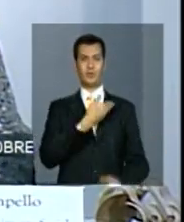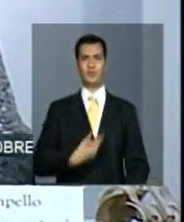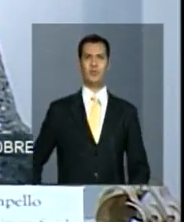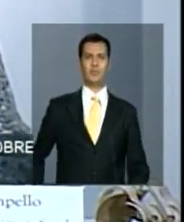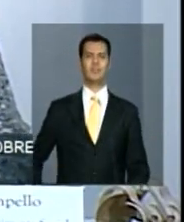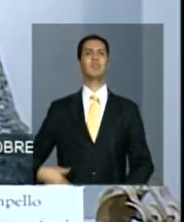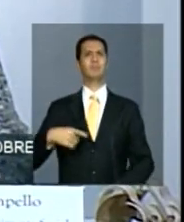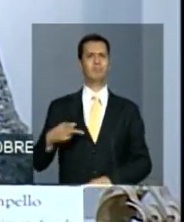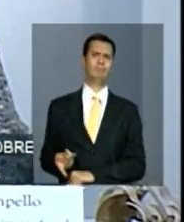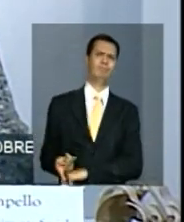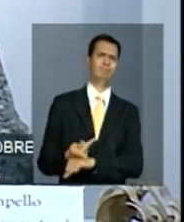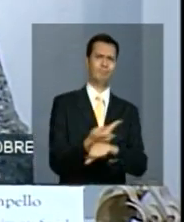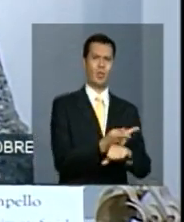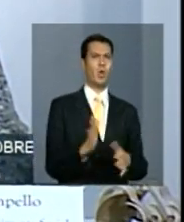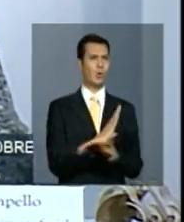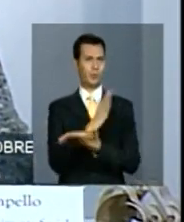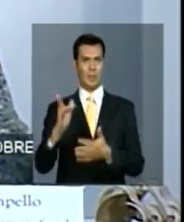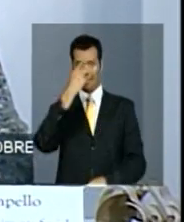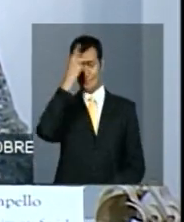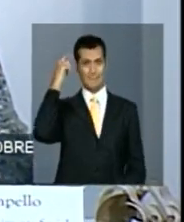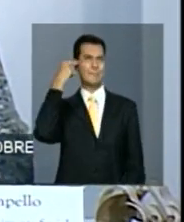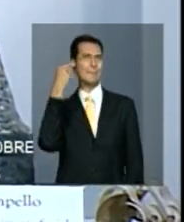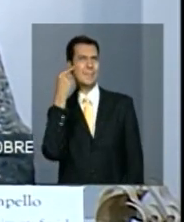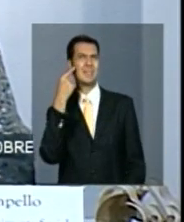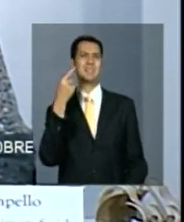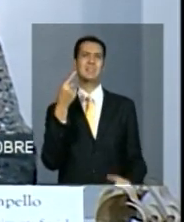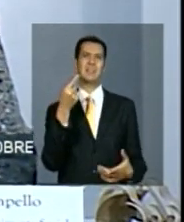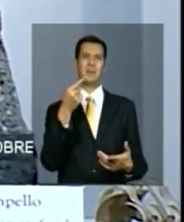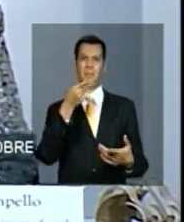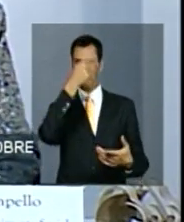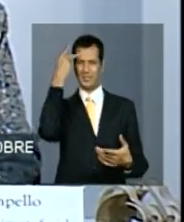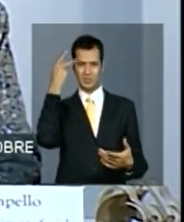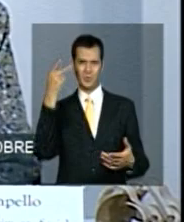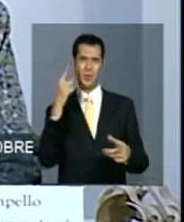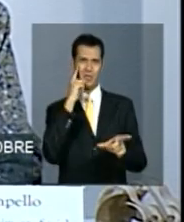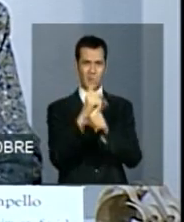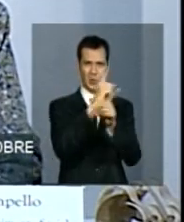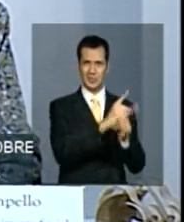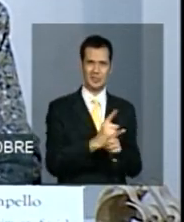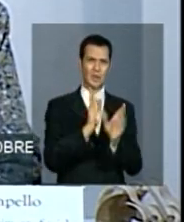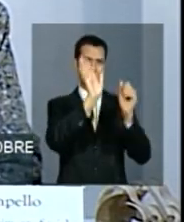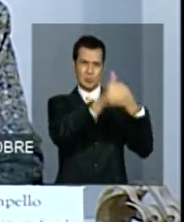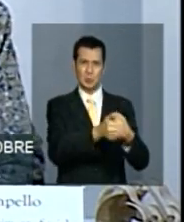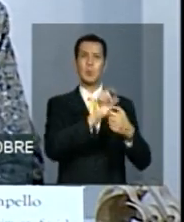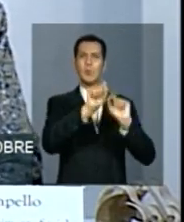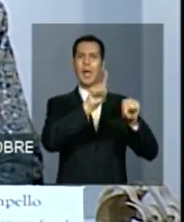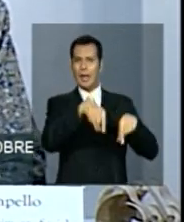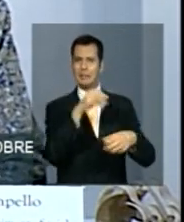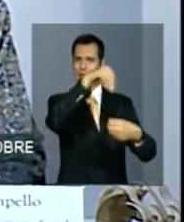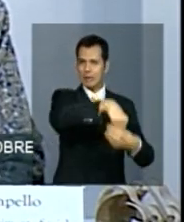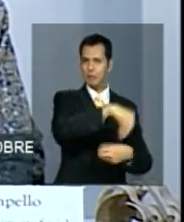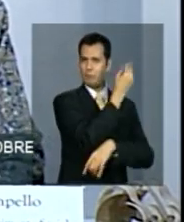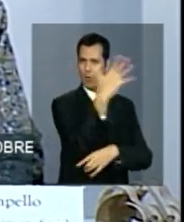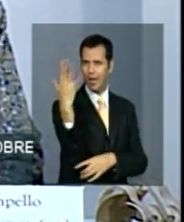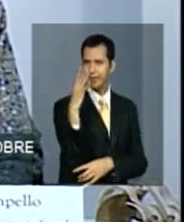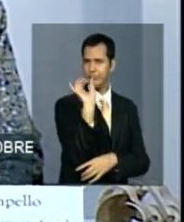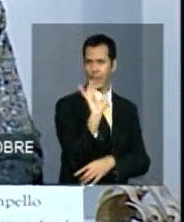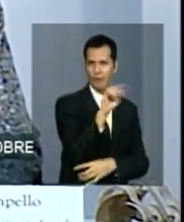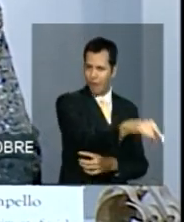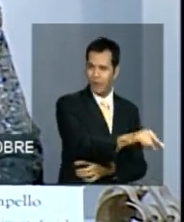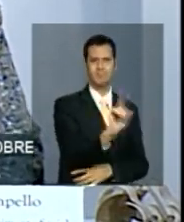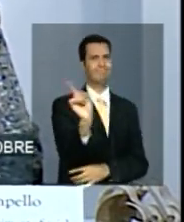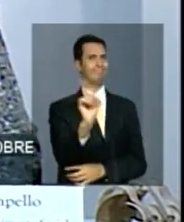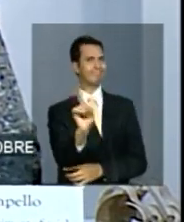profundo tá nas florestas mas nós temos um Brasil profundo nas nos grandes centros urbanos nos grandes bolsões de pobreza nas